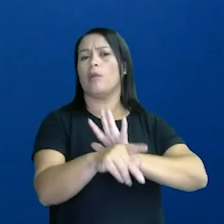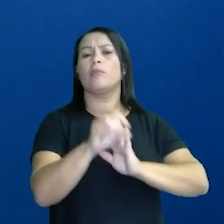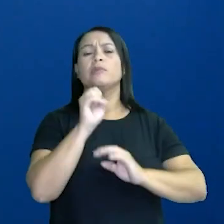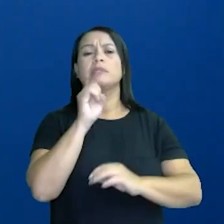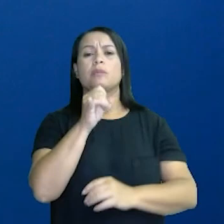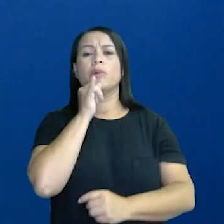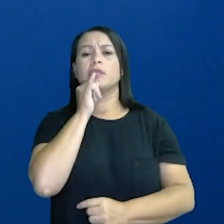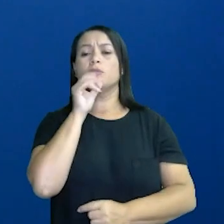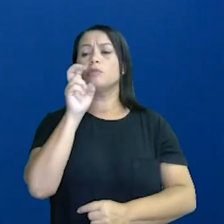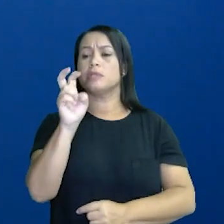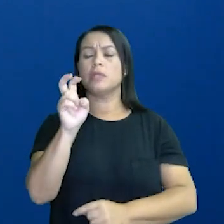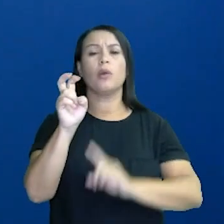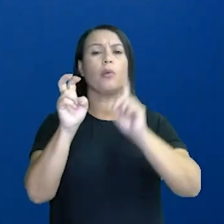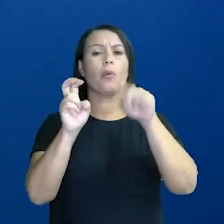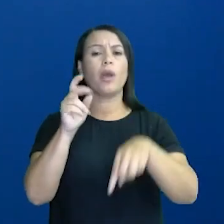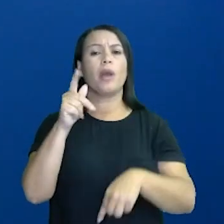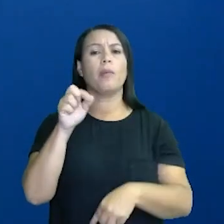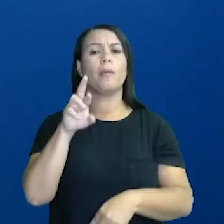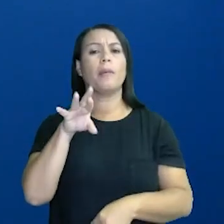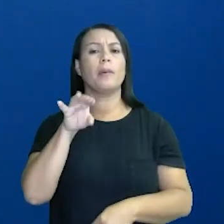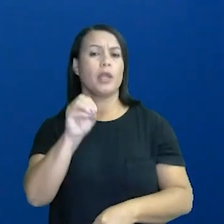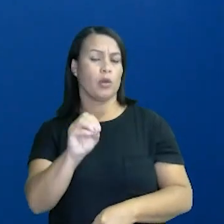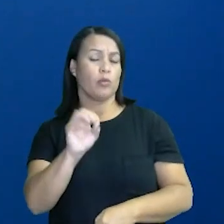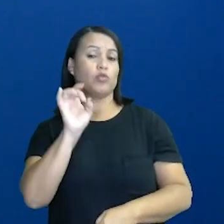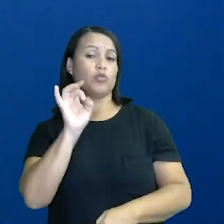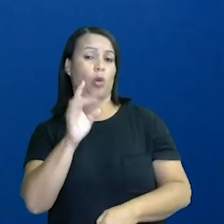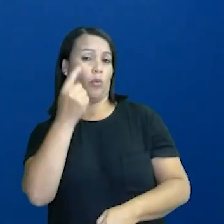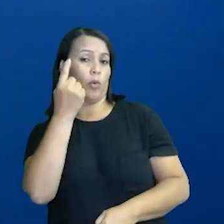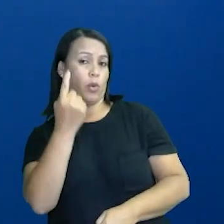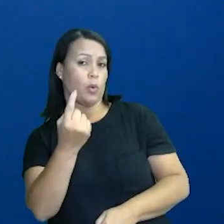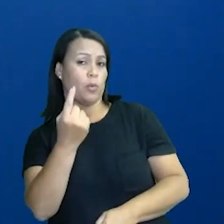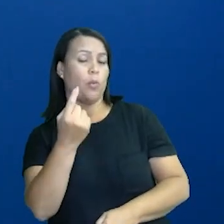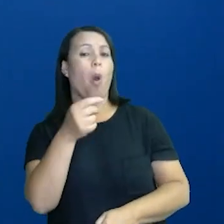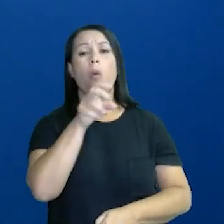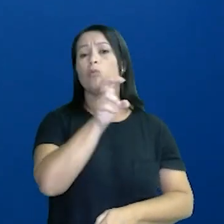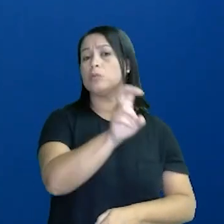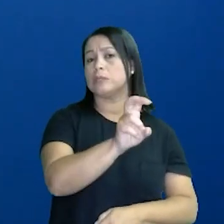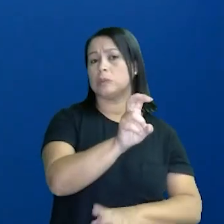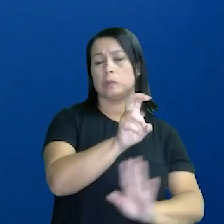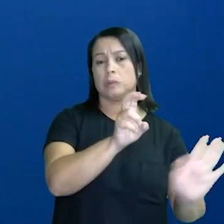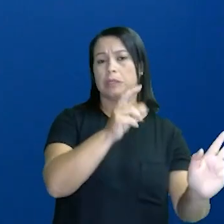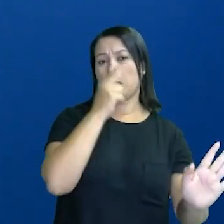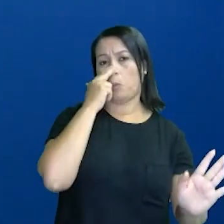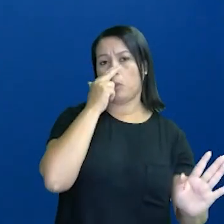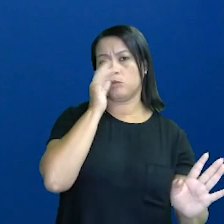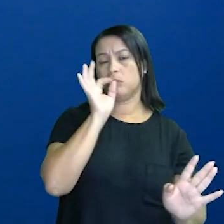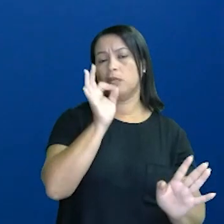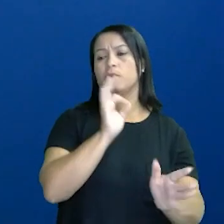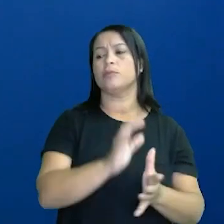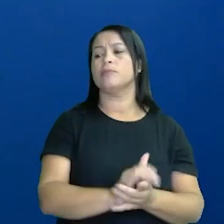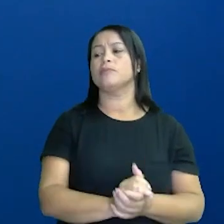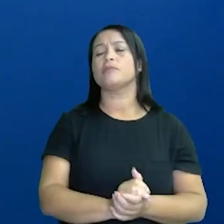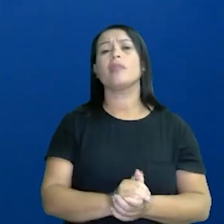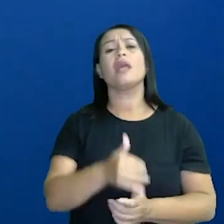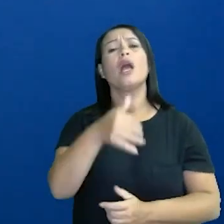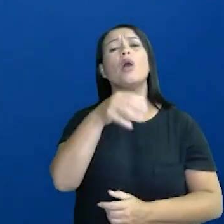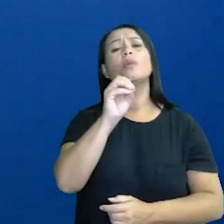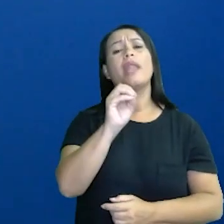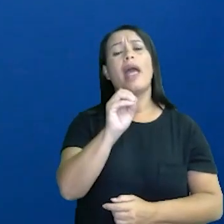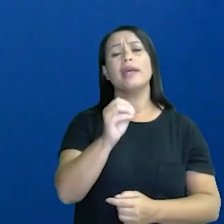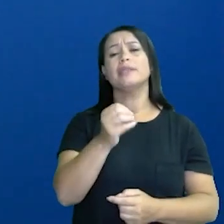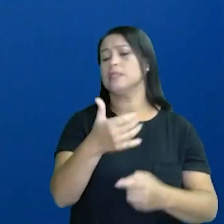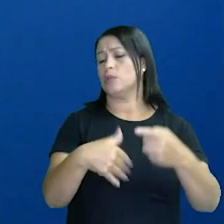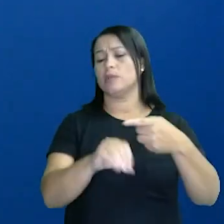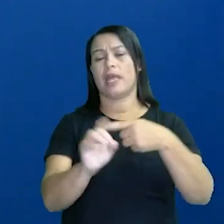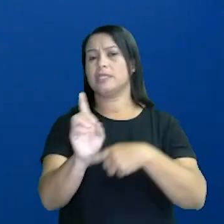se o 5 é um número primo, então ele é divisível apenas por 1 e por 5, que é ele mesmo, tá certo? E o 10